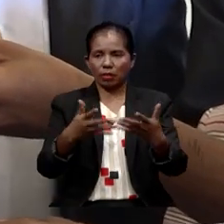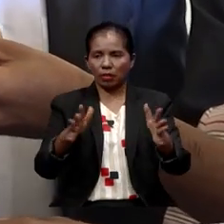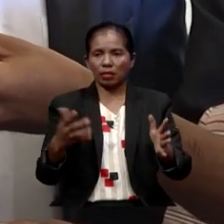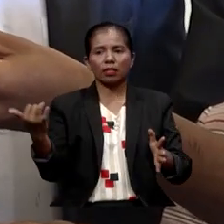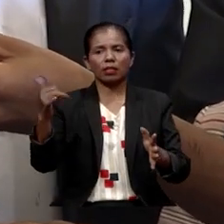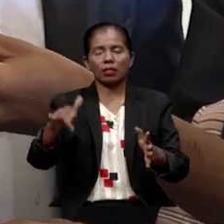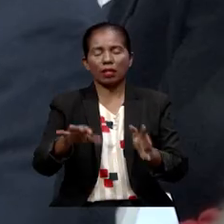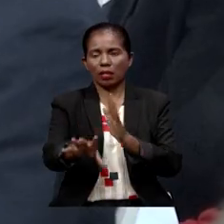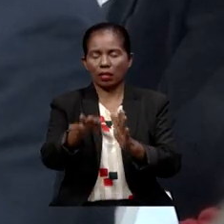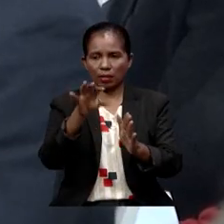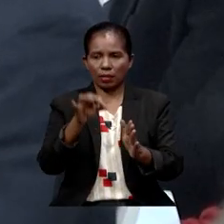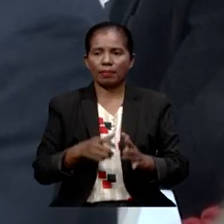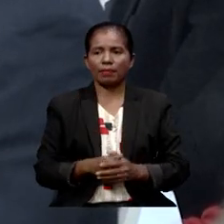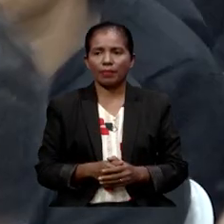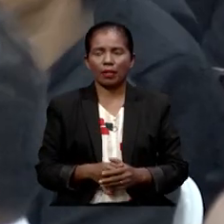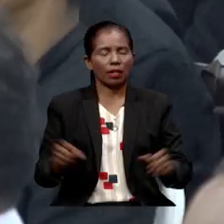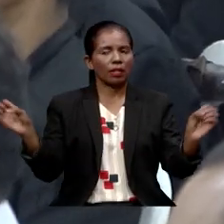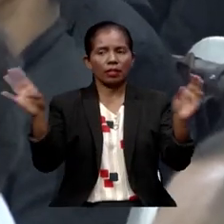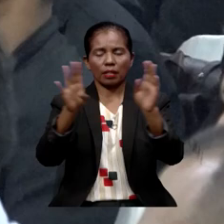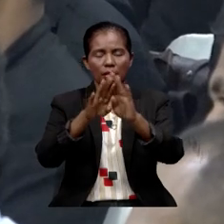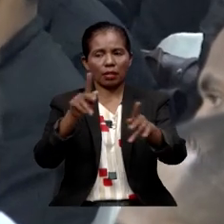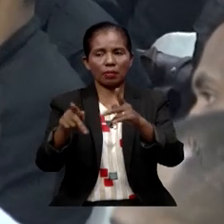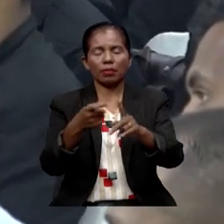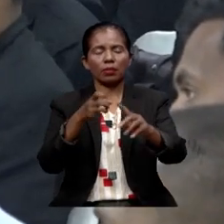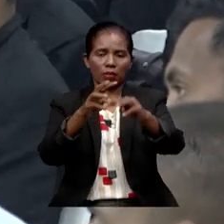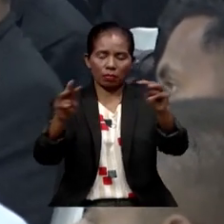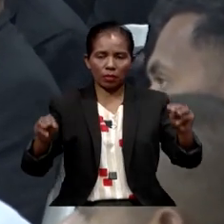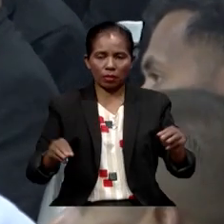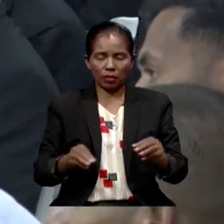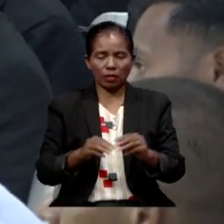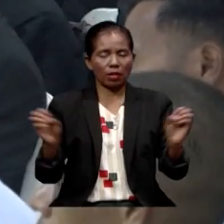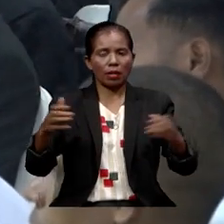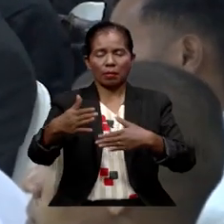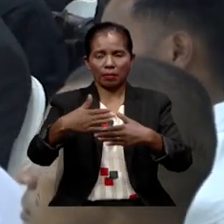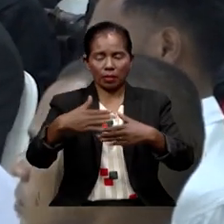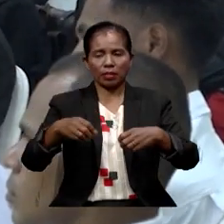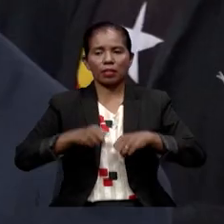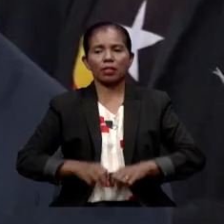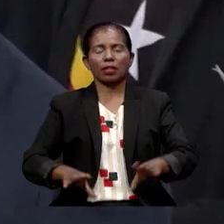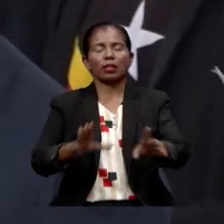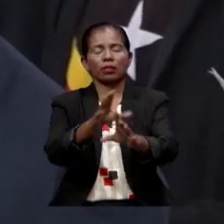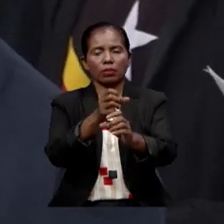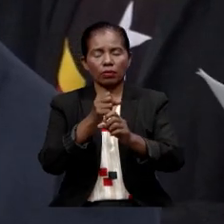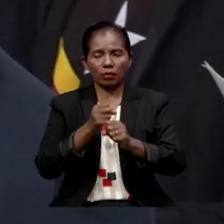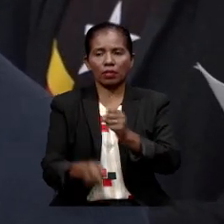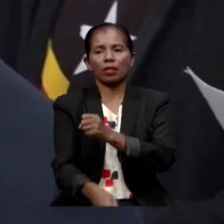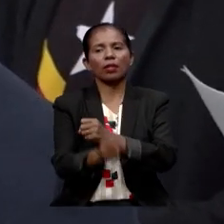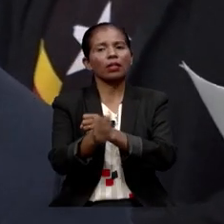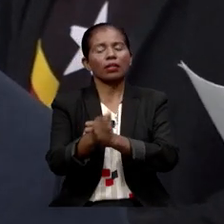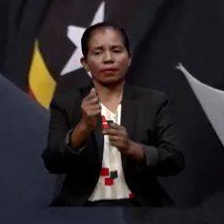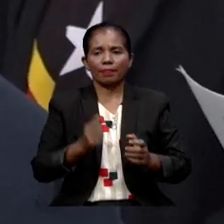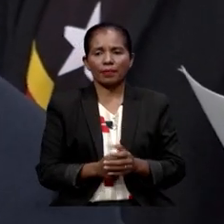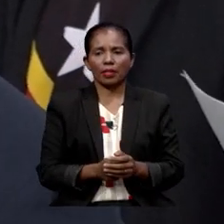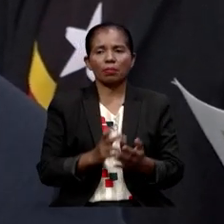se a escolha. Mas que não nela ataca da alma candidato Sira Russi município, na Bela Bessic Tassi, Atufuti, área pescas. Tivemos programa ida,